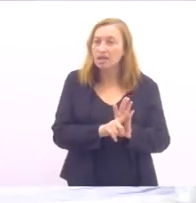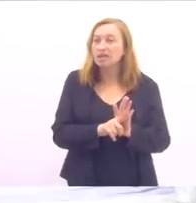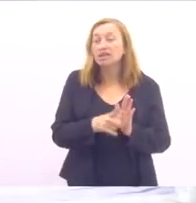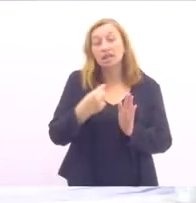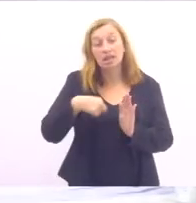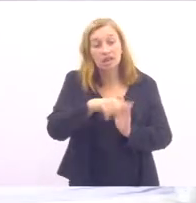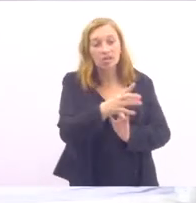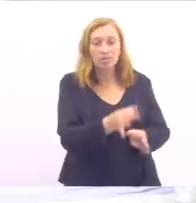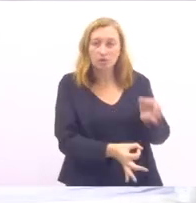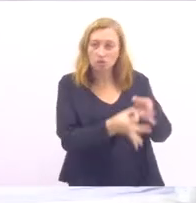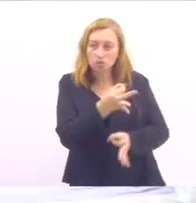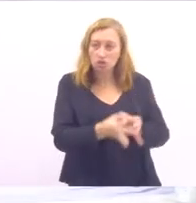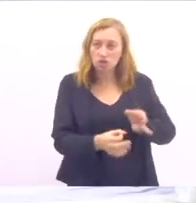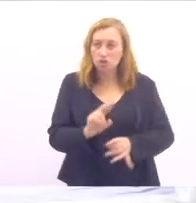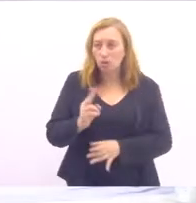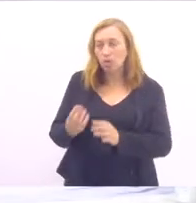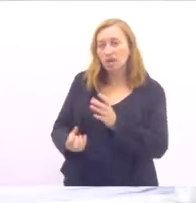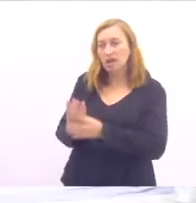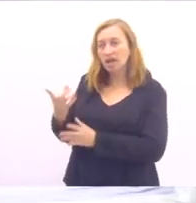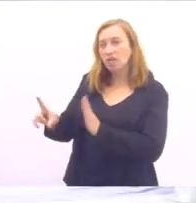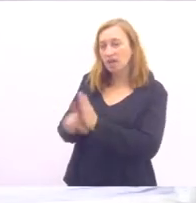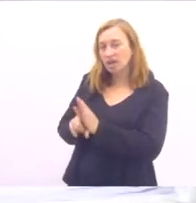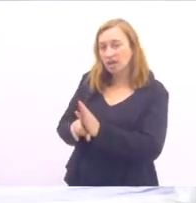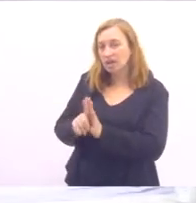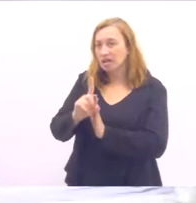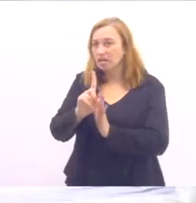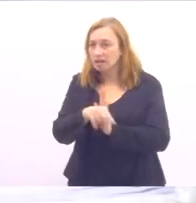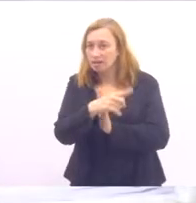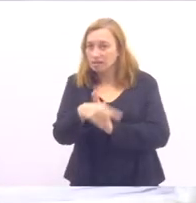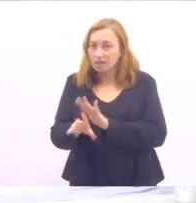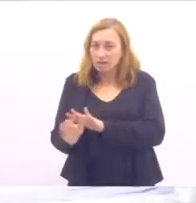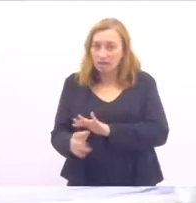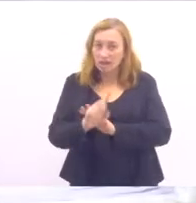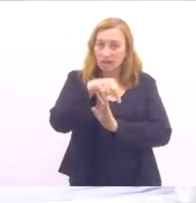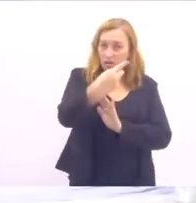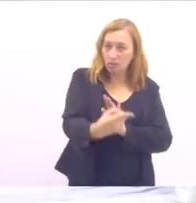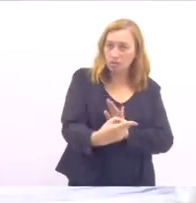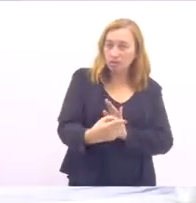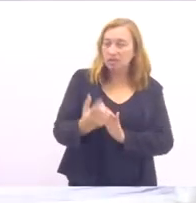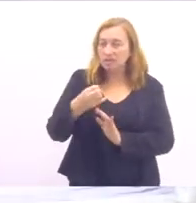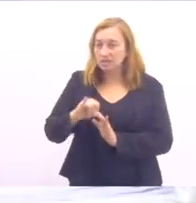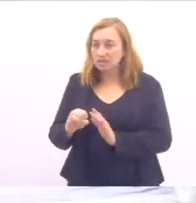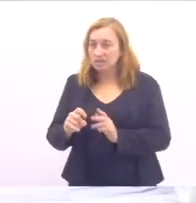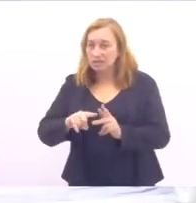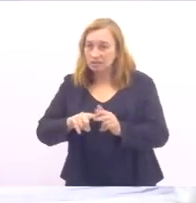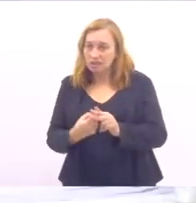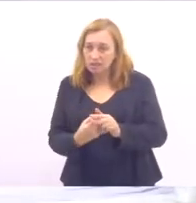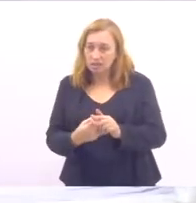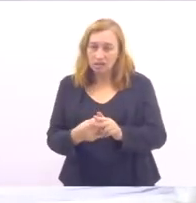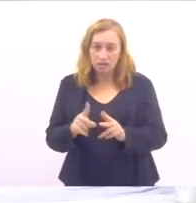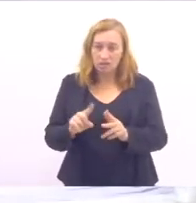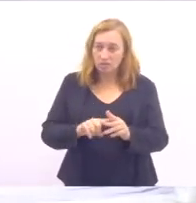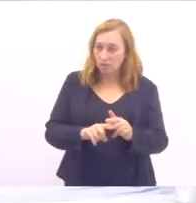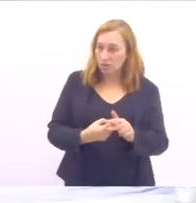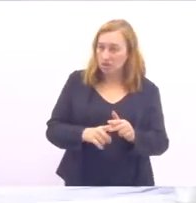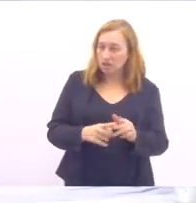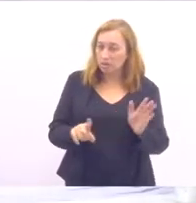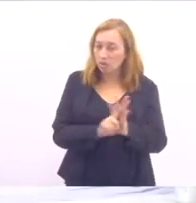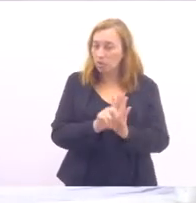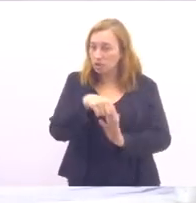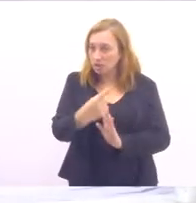para a justiça ou fazer uma lei que a invalide. Enquanto a lei não for alterada por outra lei, enquanto ela